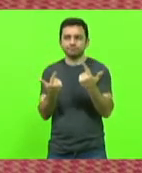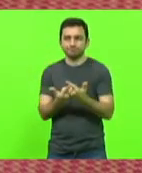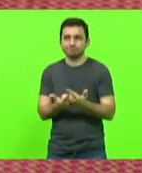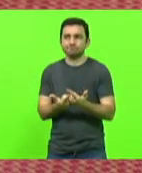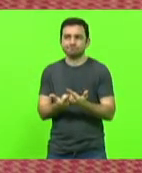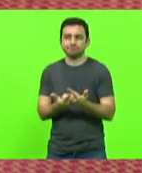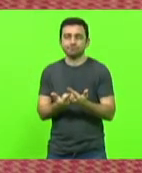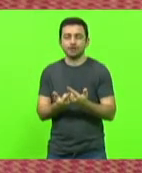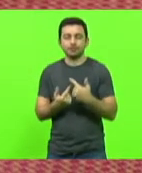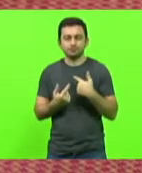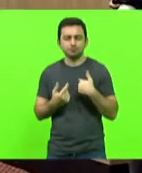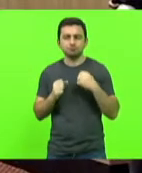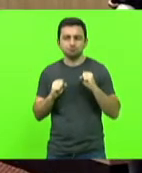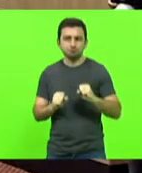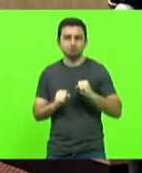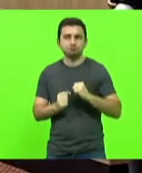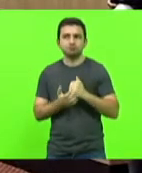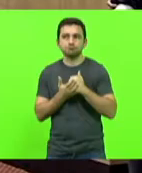conto com o nosso apoio.